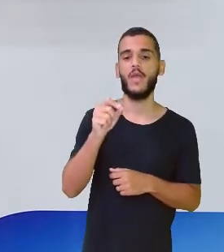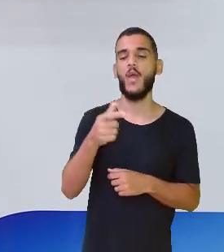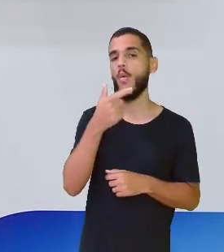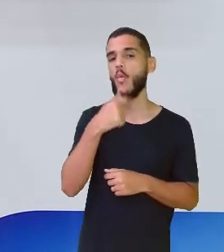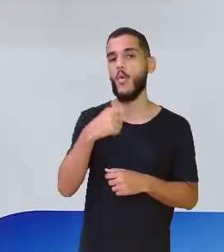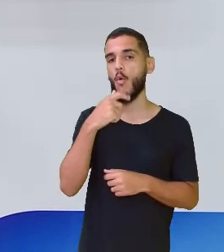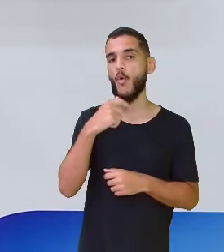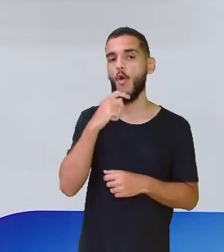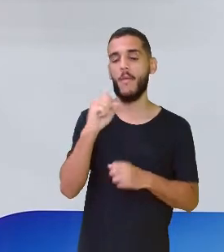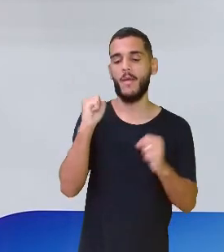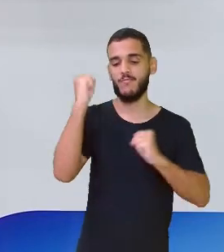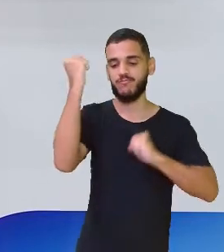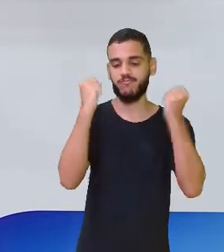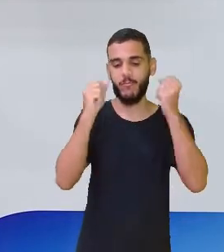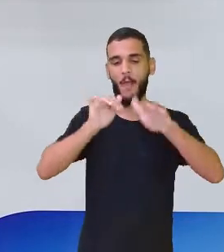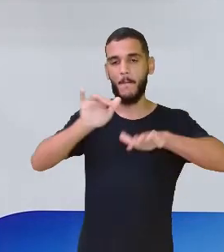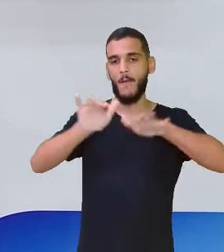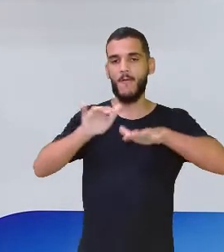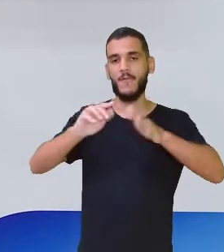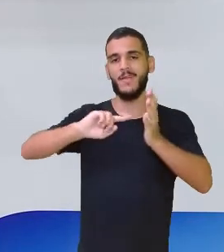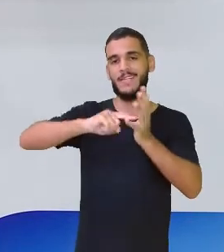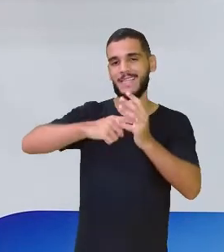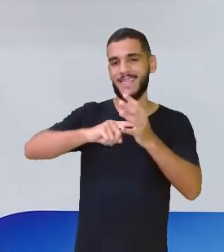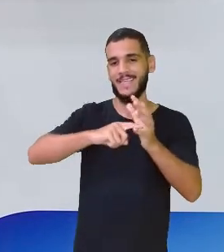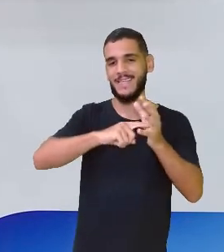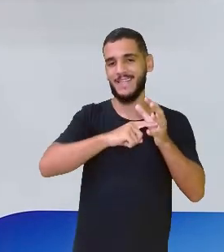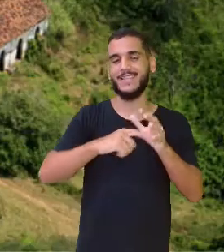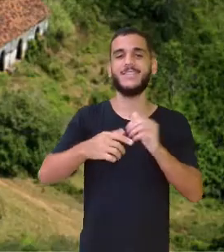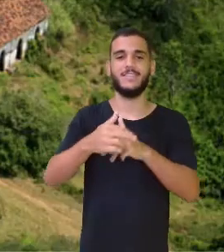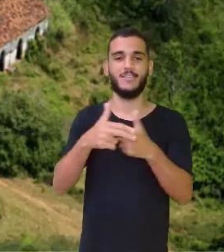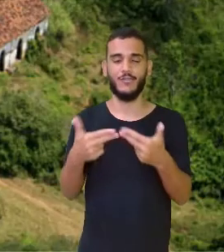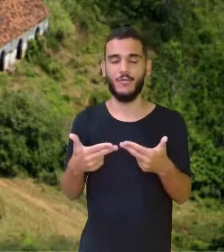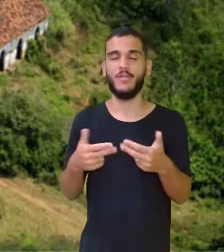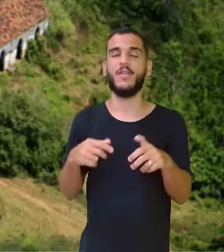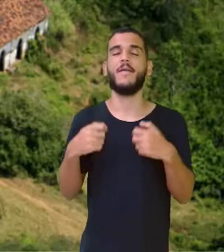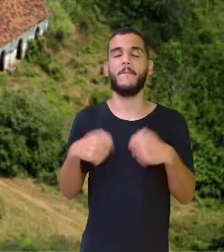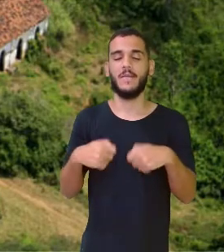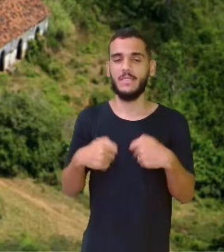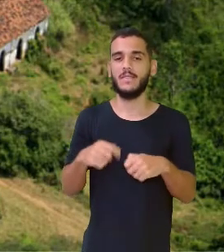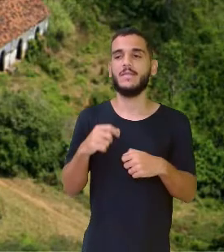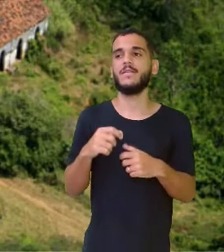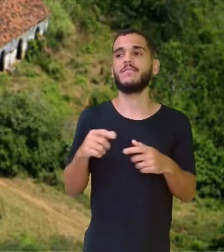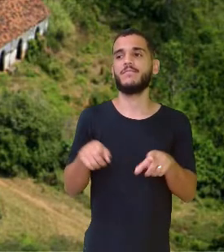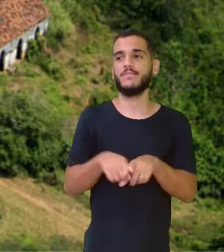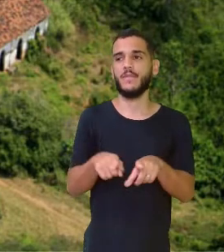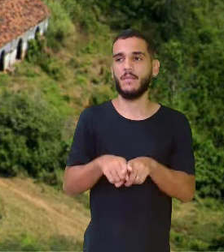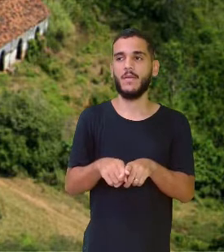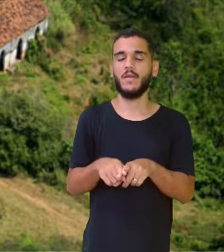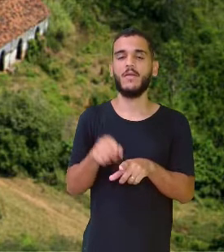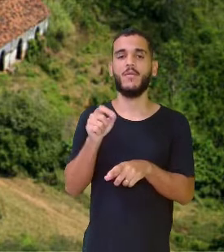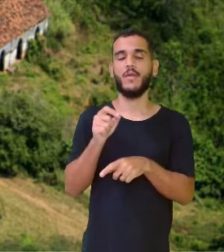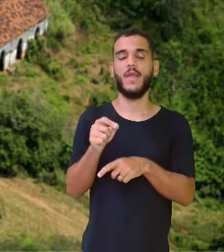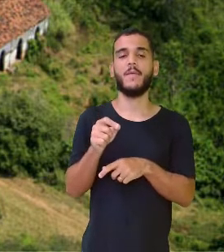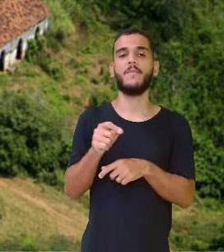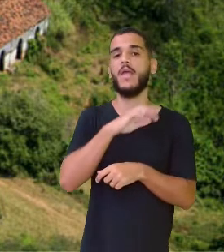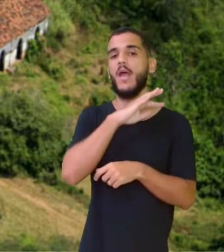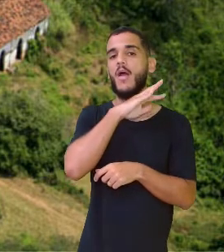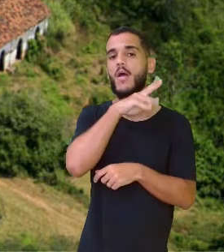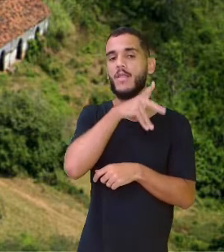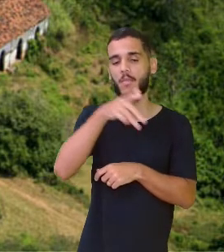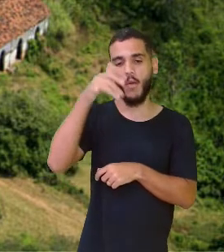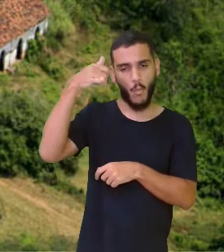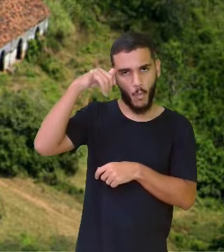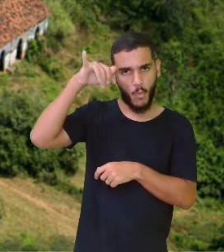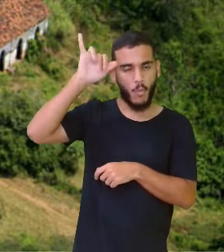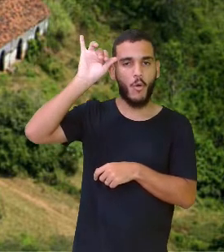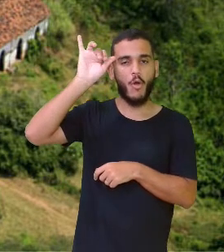humana para movimentar, né, as roldanas ali que vão moer a cana, ou tração animal, né? Se colocava uma pareia de boi